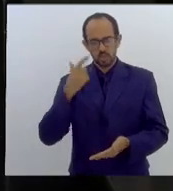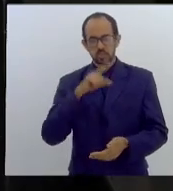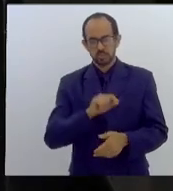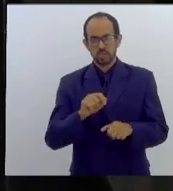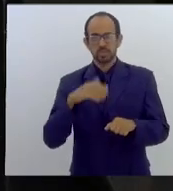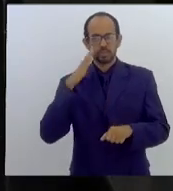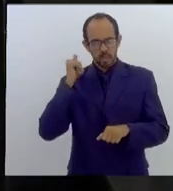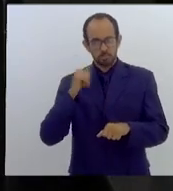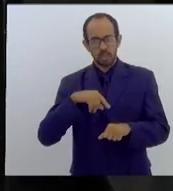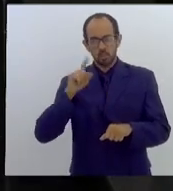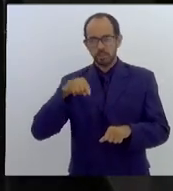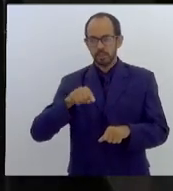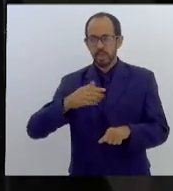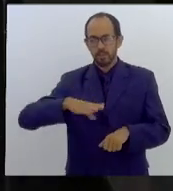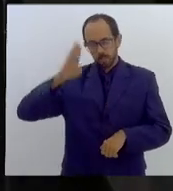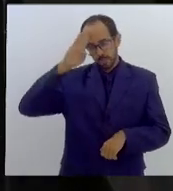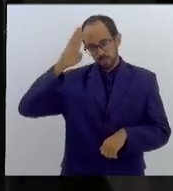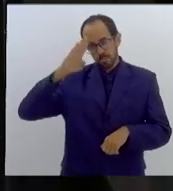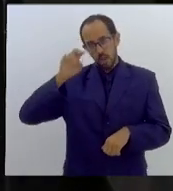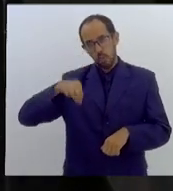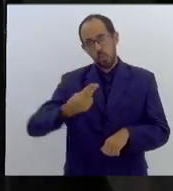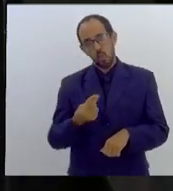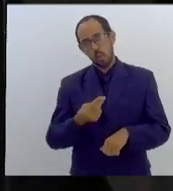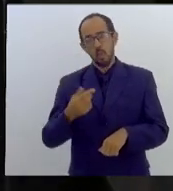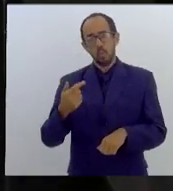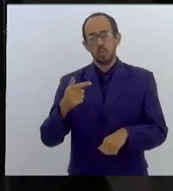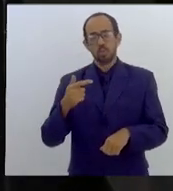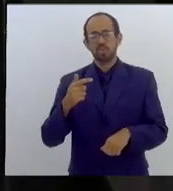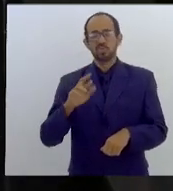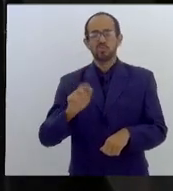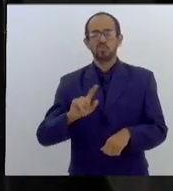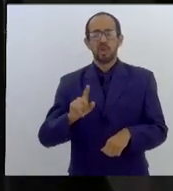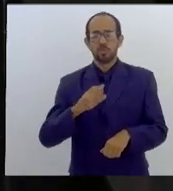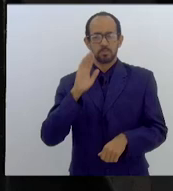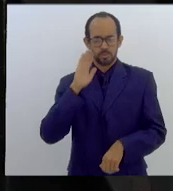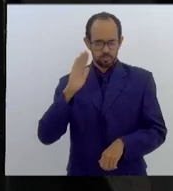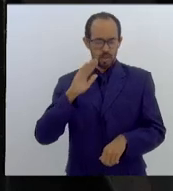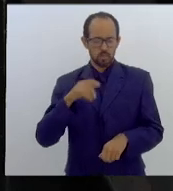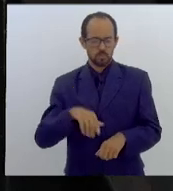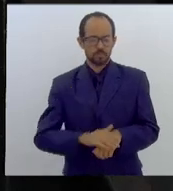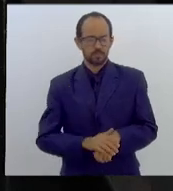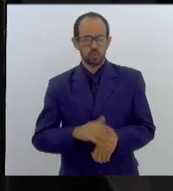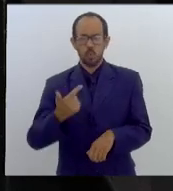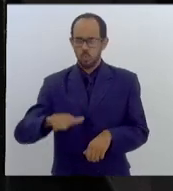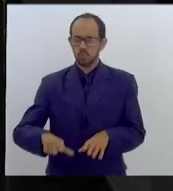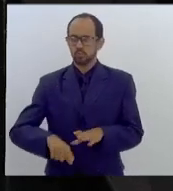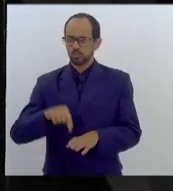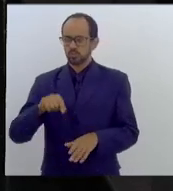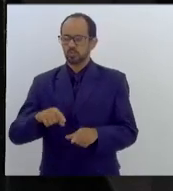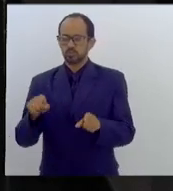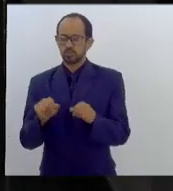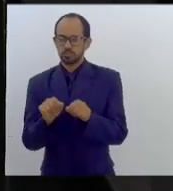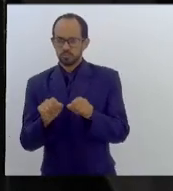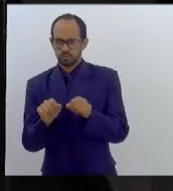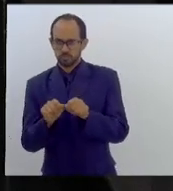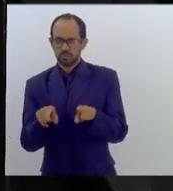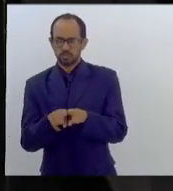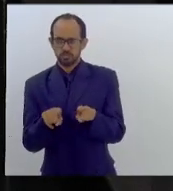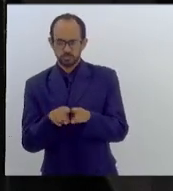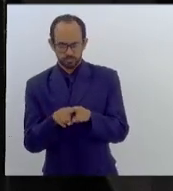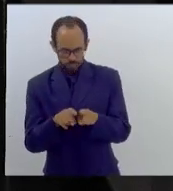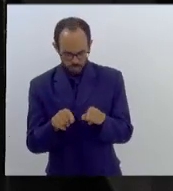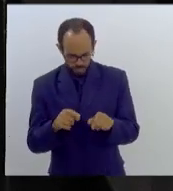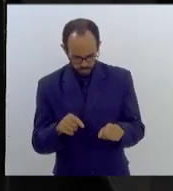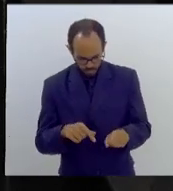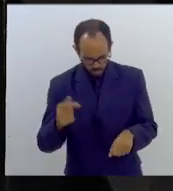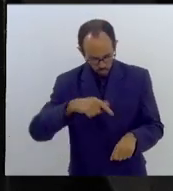que é secundário, o que é tangencial. Então, esse é um destaque que faço. E o outro destaque que fiz tem a ver com o debate que ontem fizemos eu,